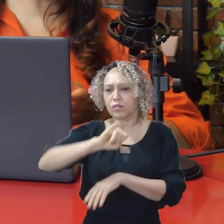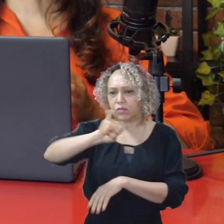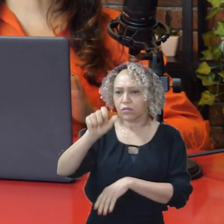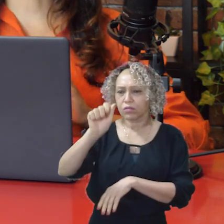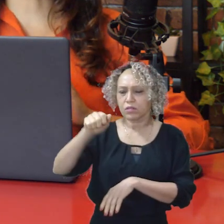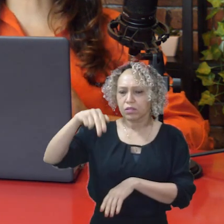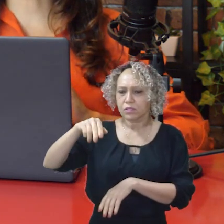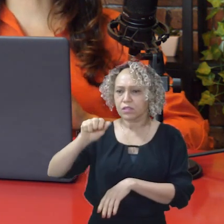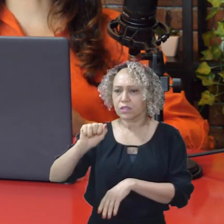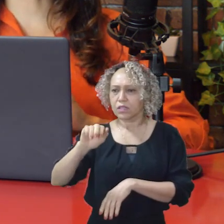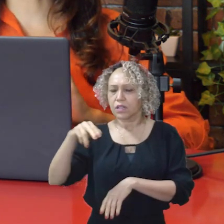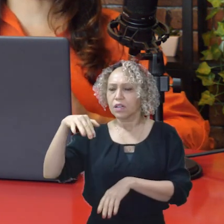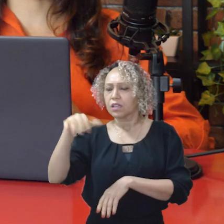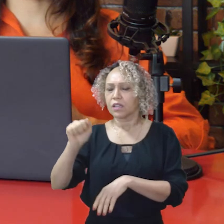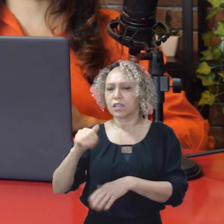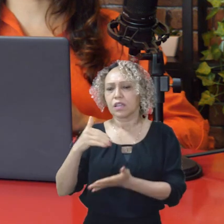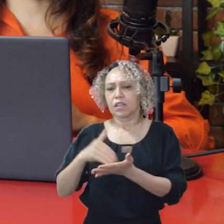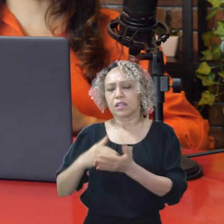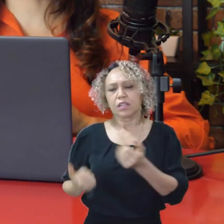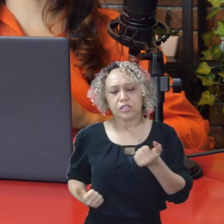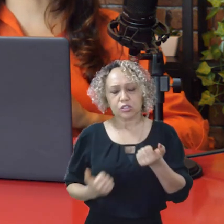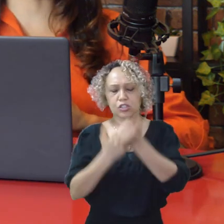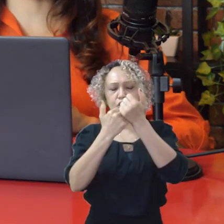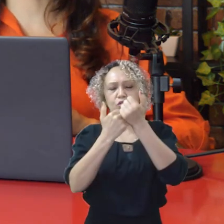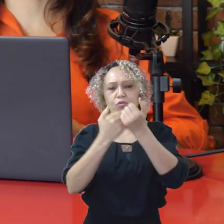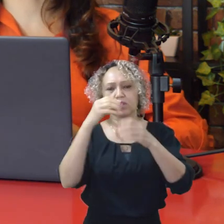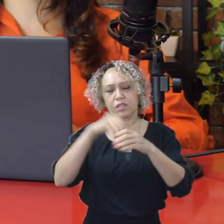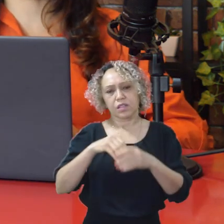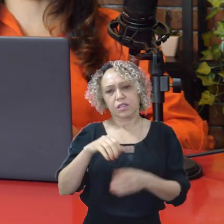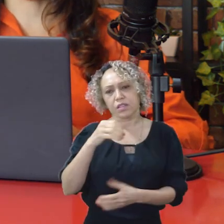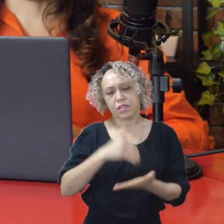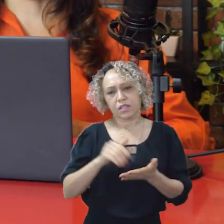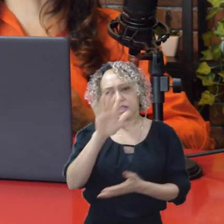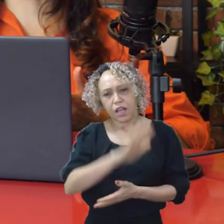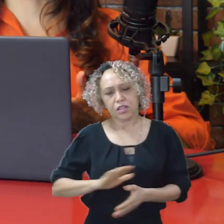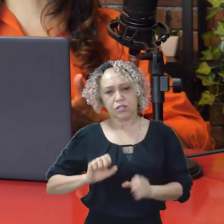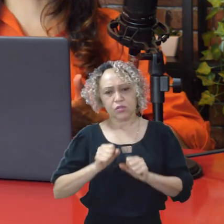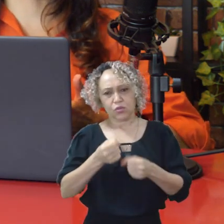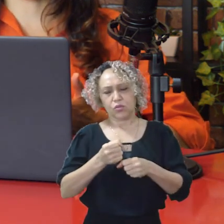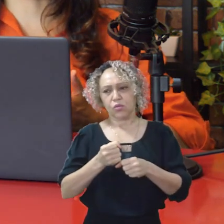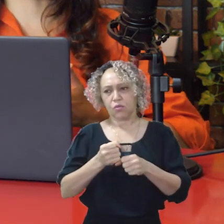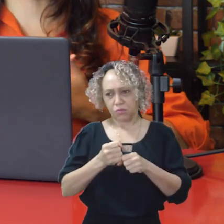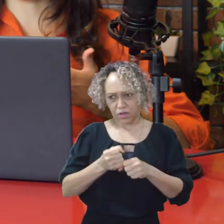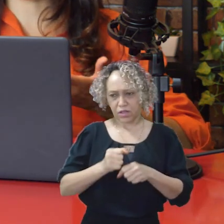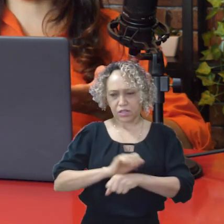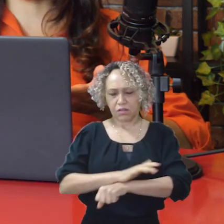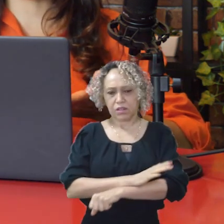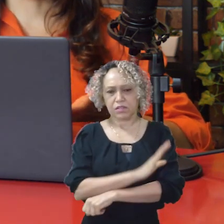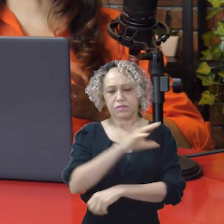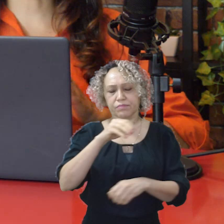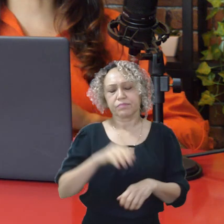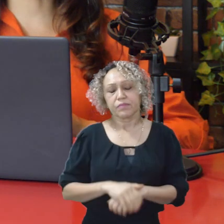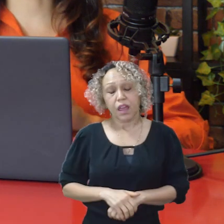Fernandes, secretária adjunta da Secretaria Nacional de Combate ao Racismo do PT. Ela falou sobre os avanços